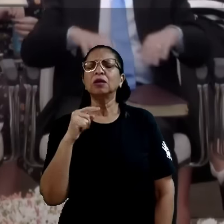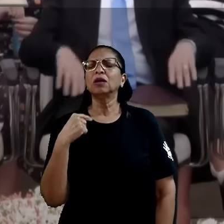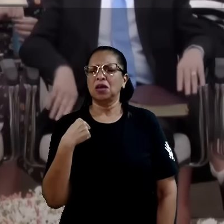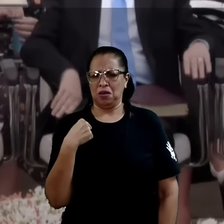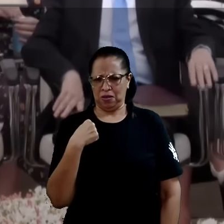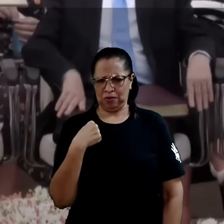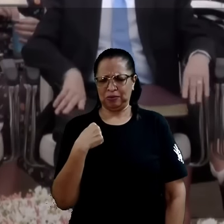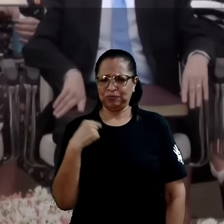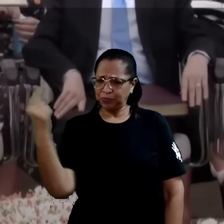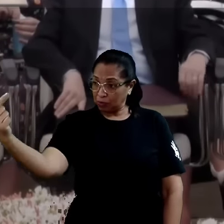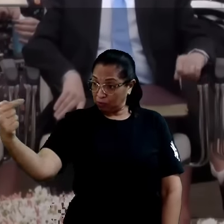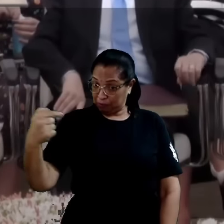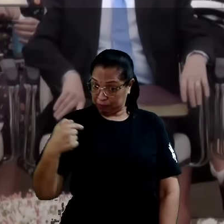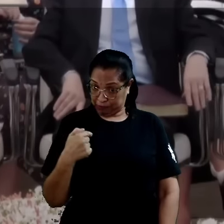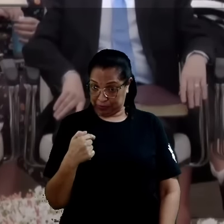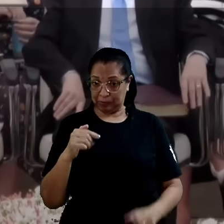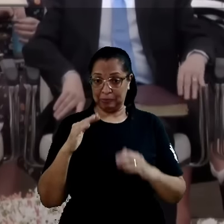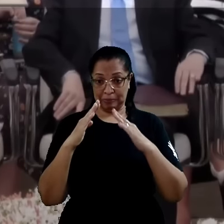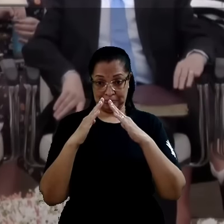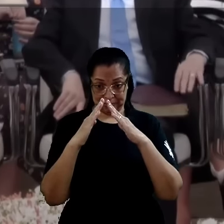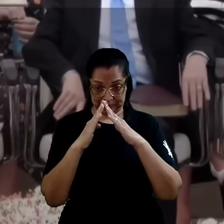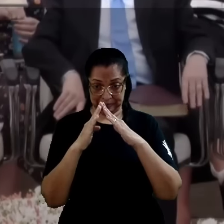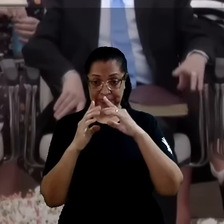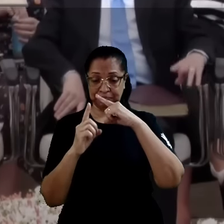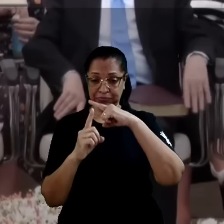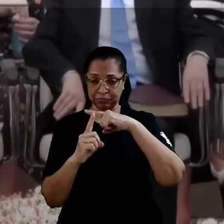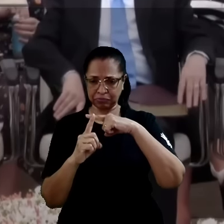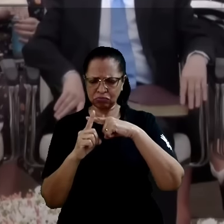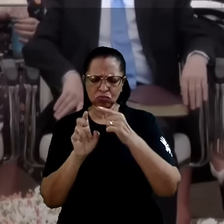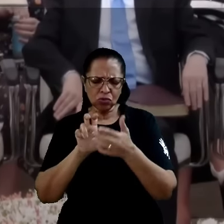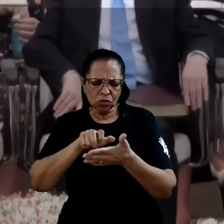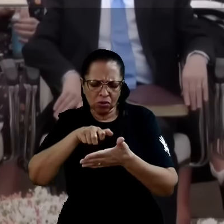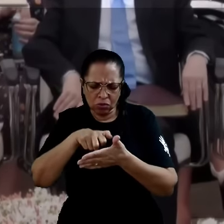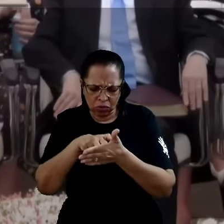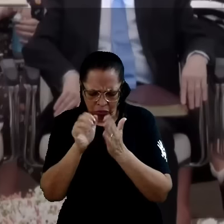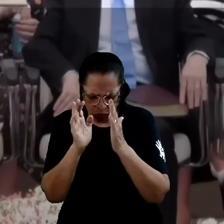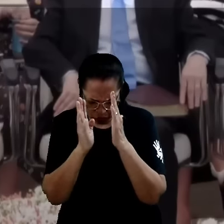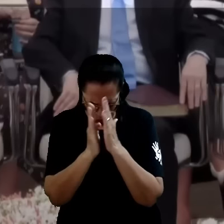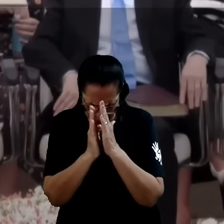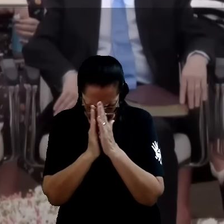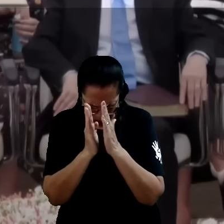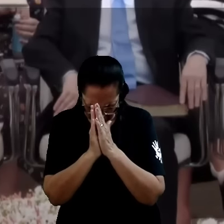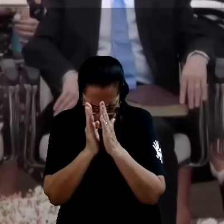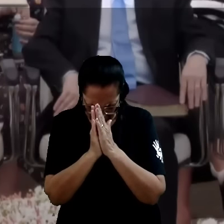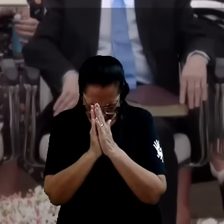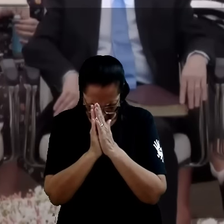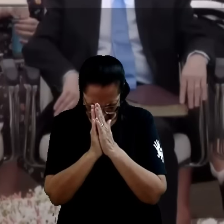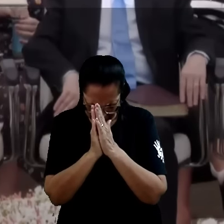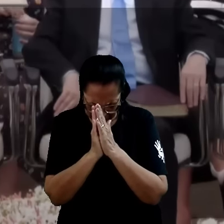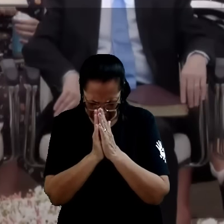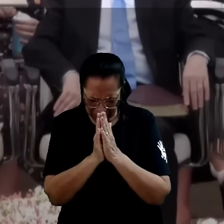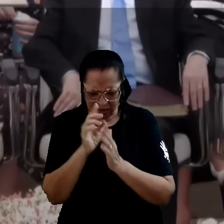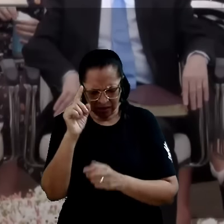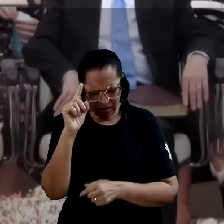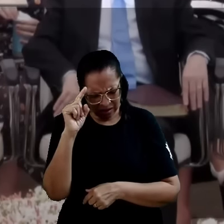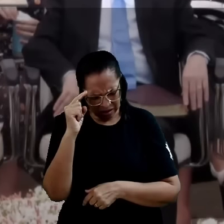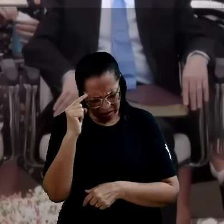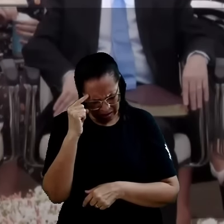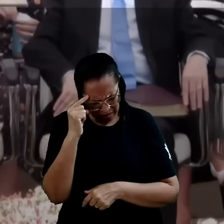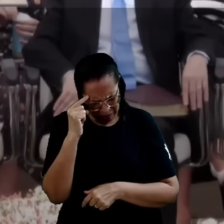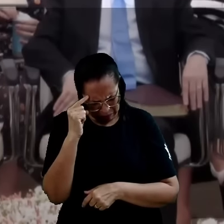fracassadas se sentindo falhas em sua missão eu falei como mãe eu vi quando eu